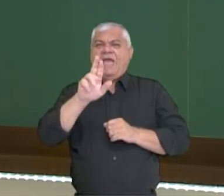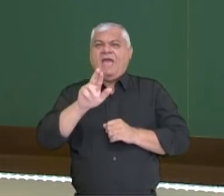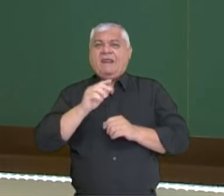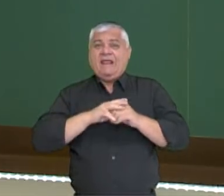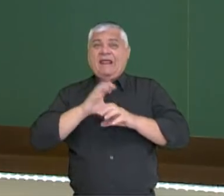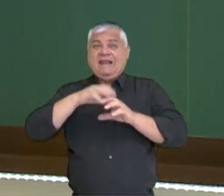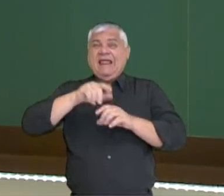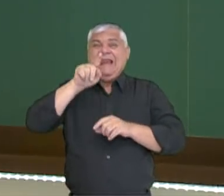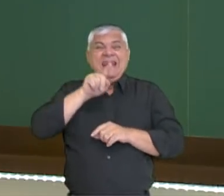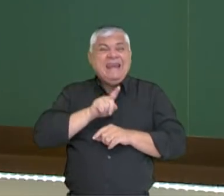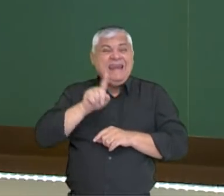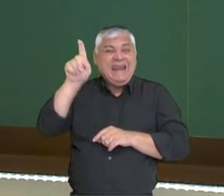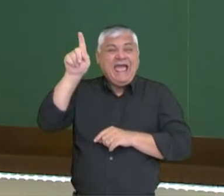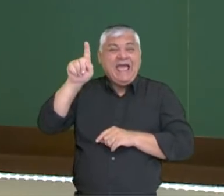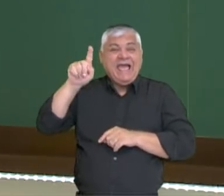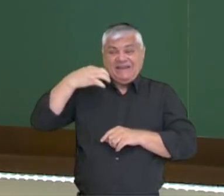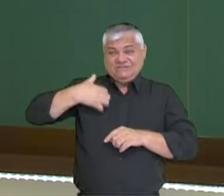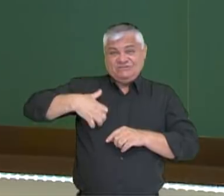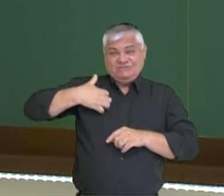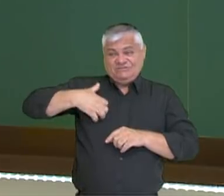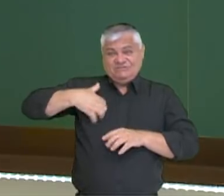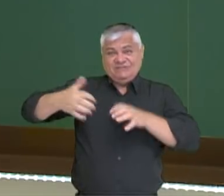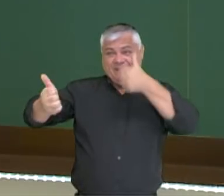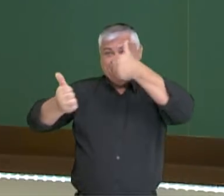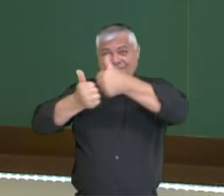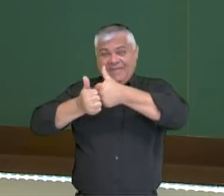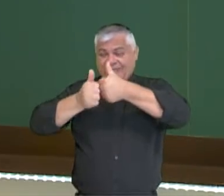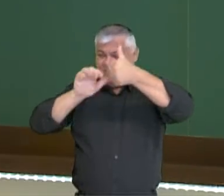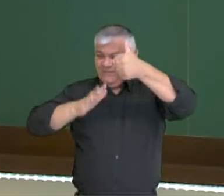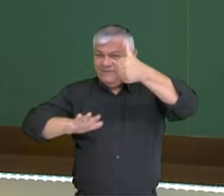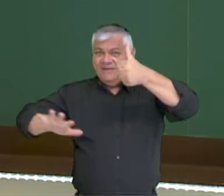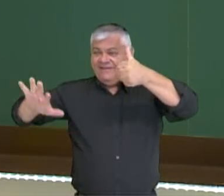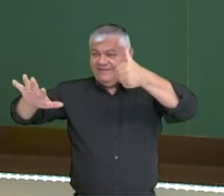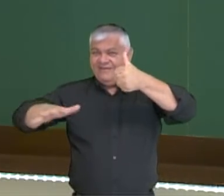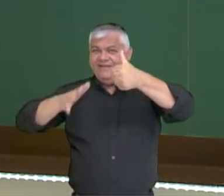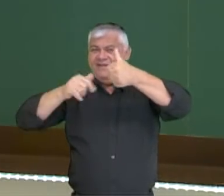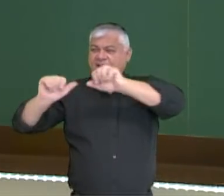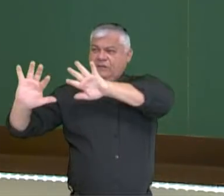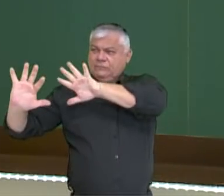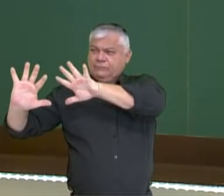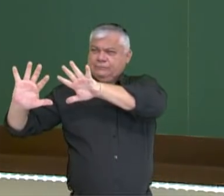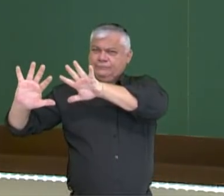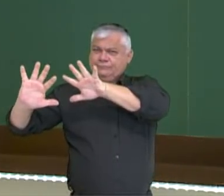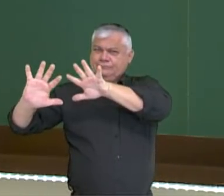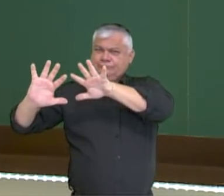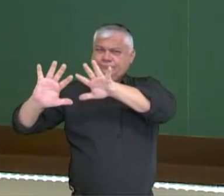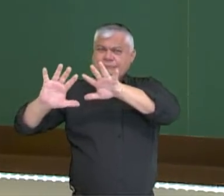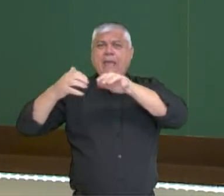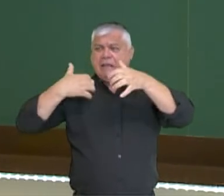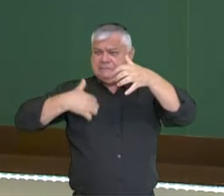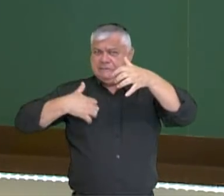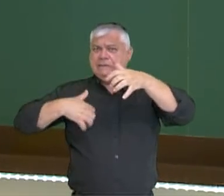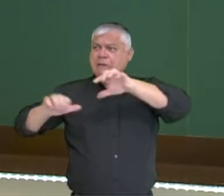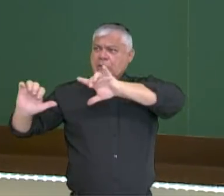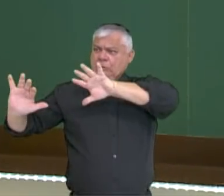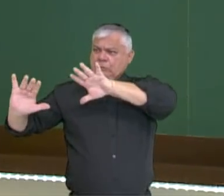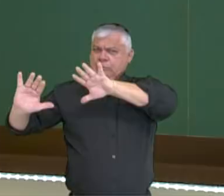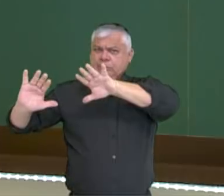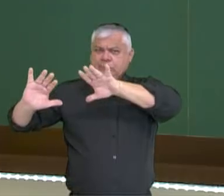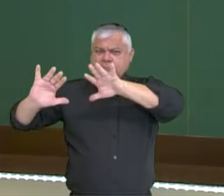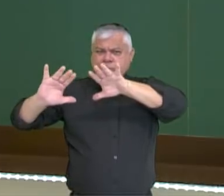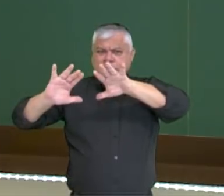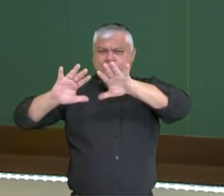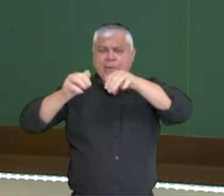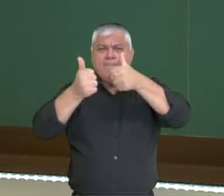da Patagônia e os ventos deslocam ela em direção ao território brasileiro. Ela atinge no inverno a